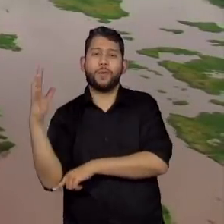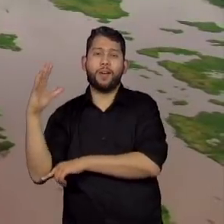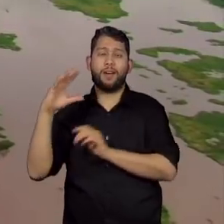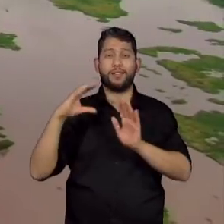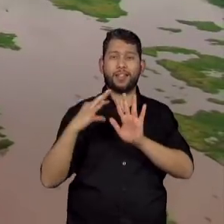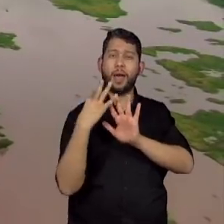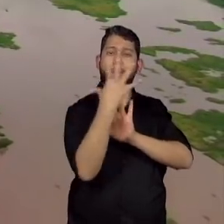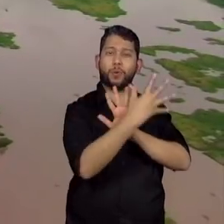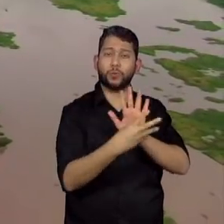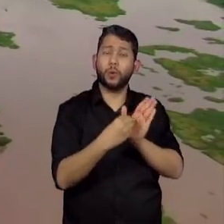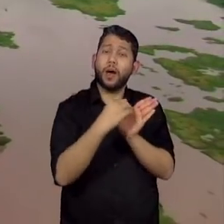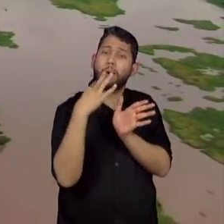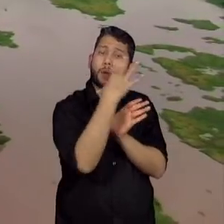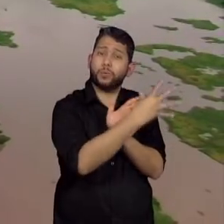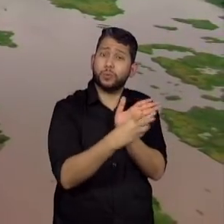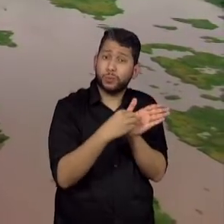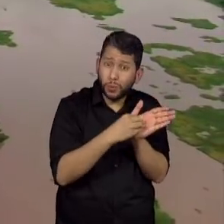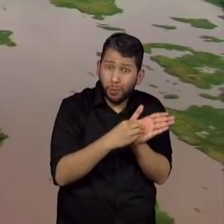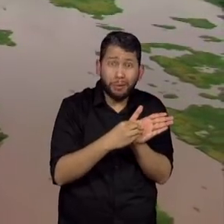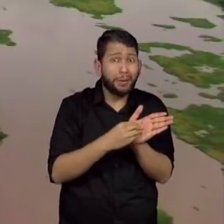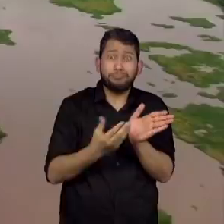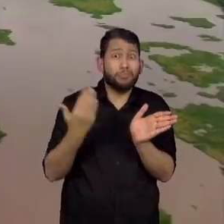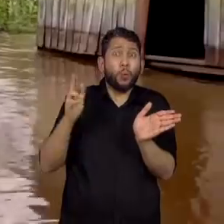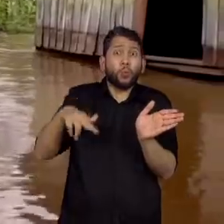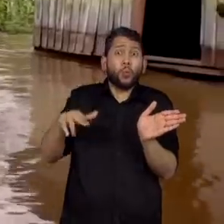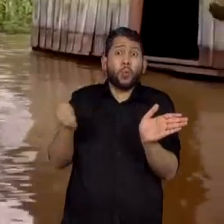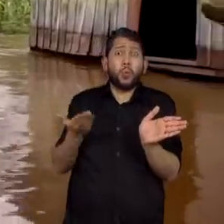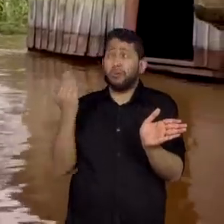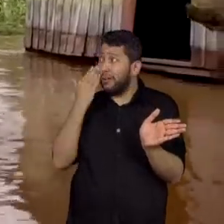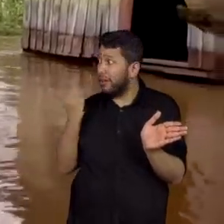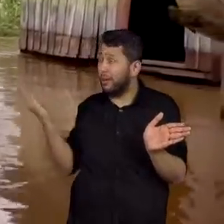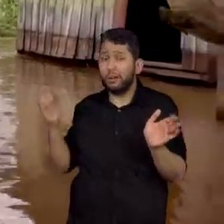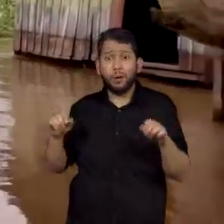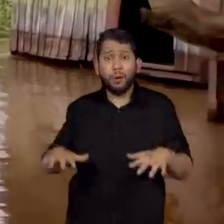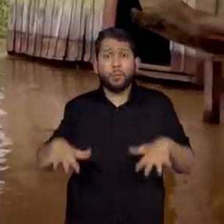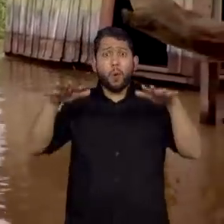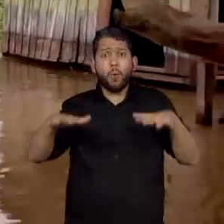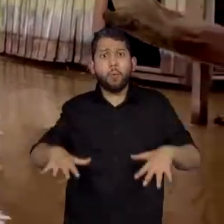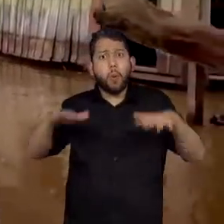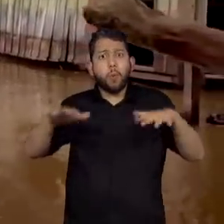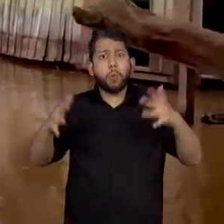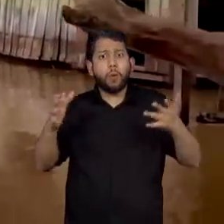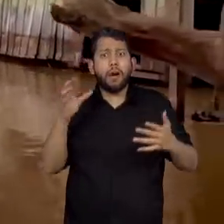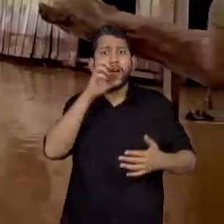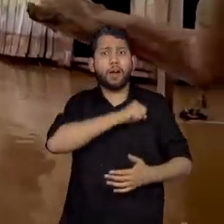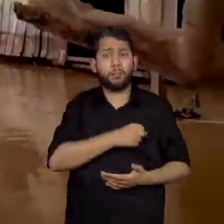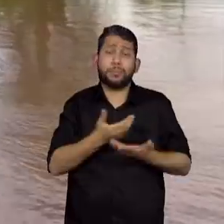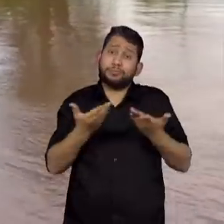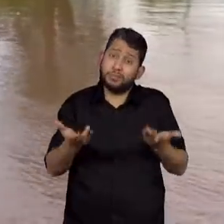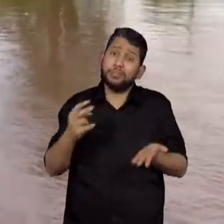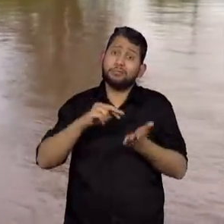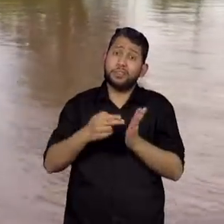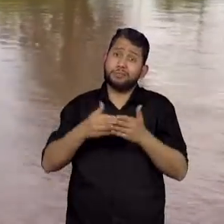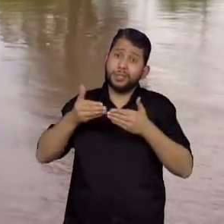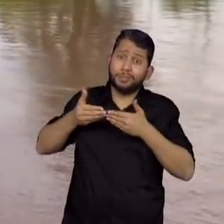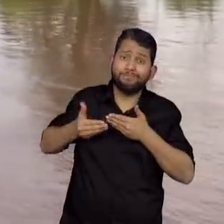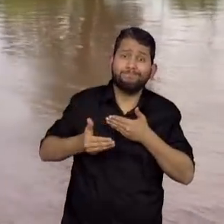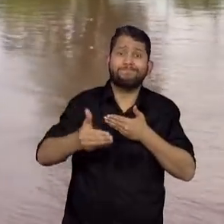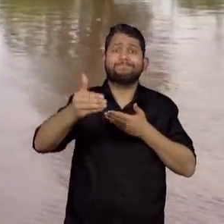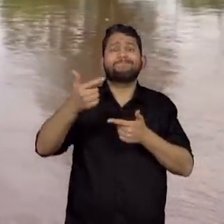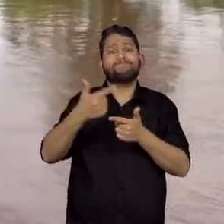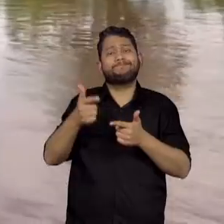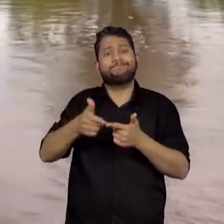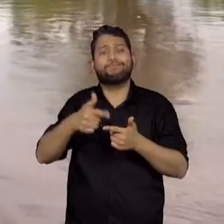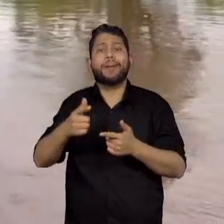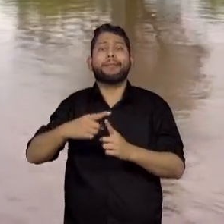recordes. Então, essa seria a fotografia do século XXI, se